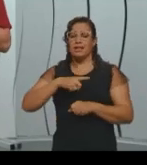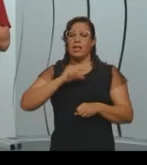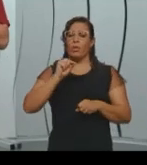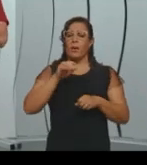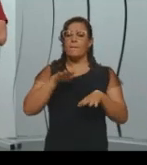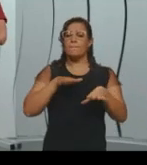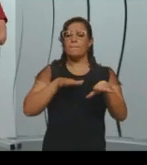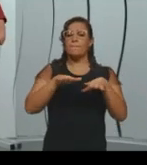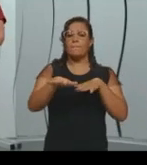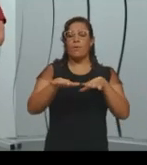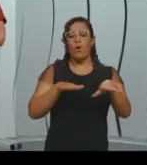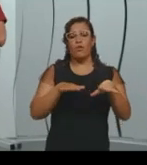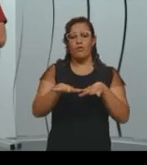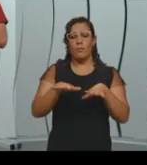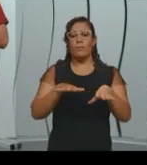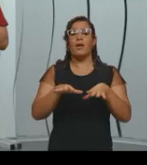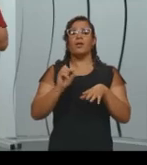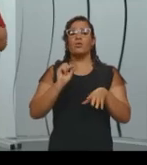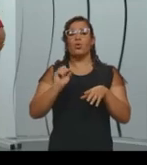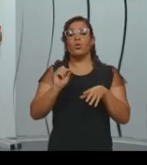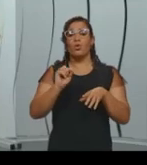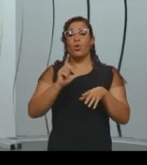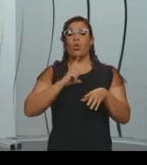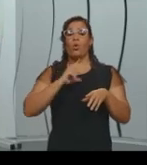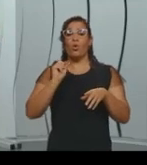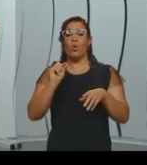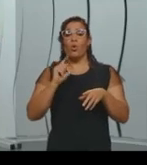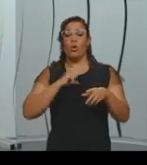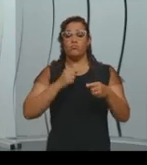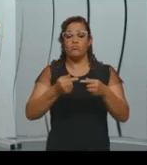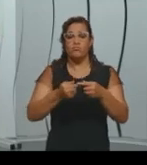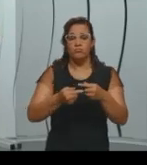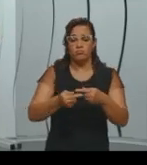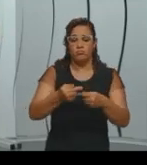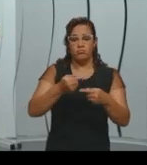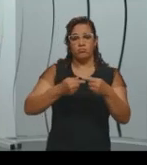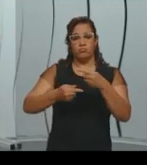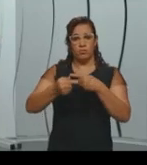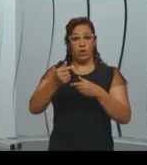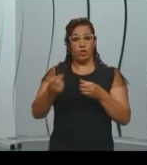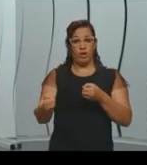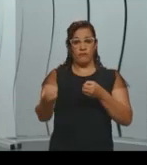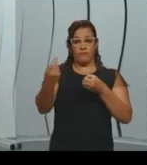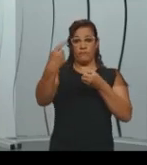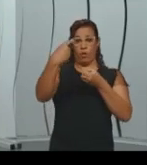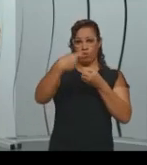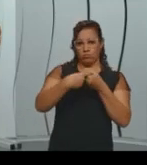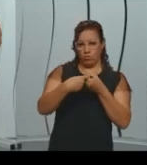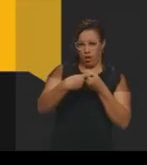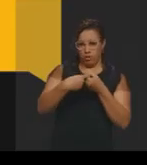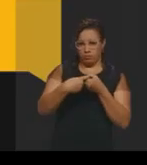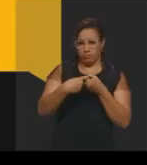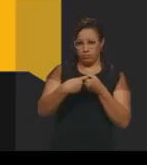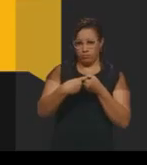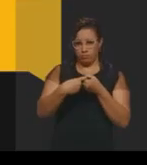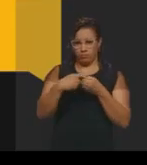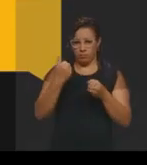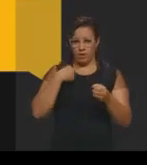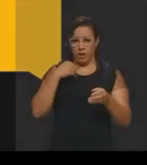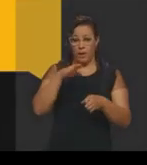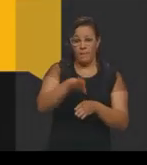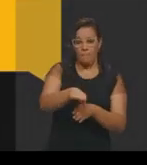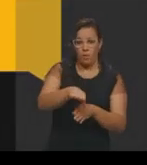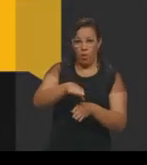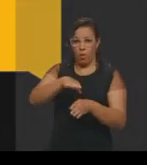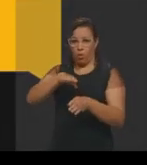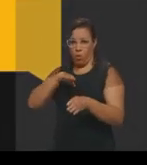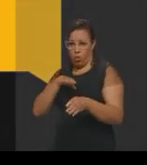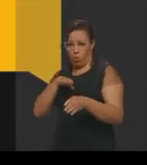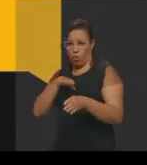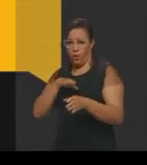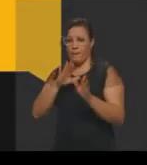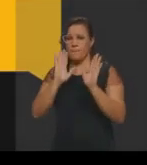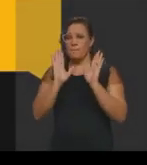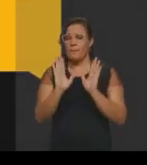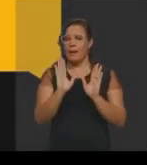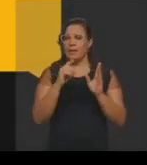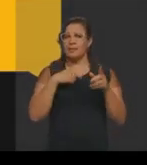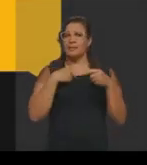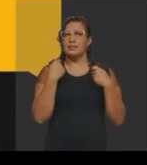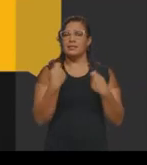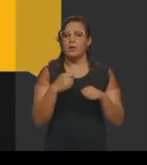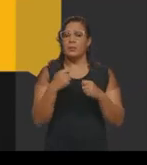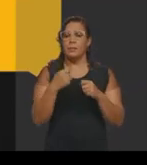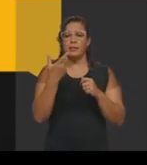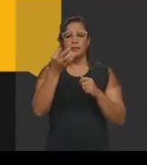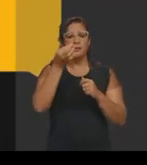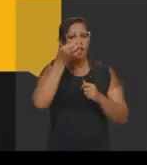movimentos retardados ou desacelerados, ok? Só que aqui eu preciso colocar mais um ponto